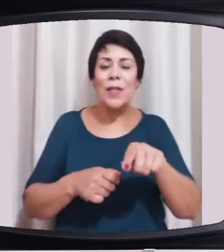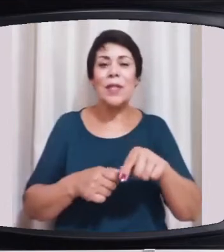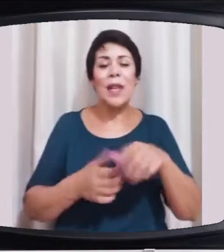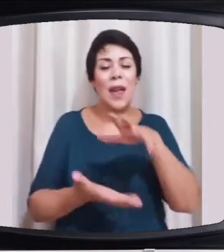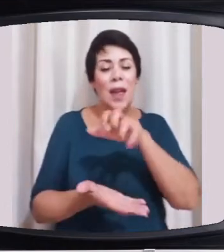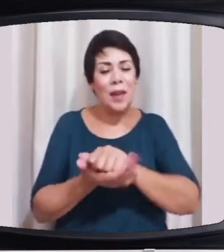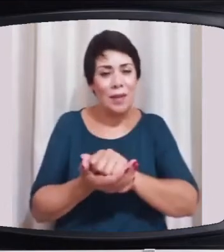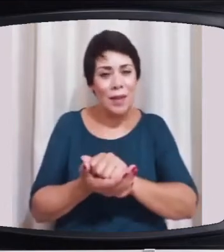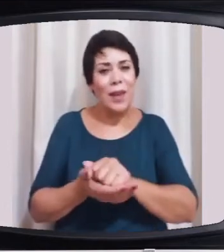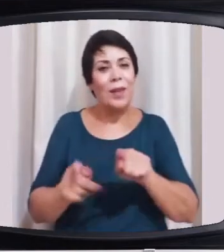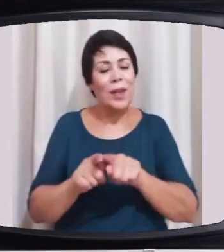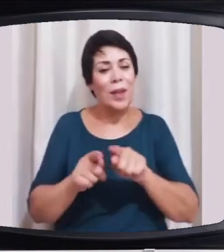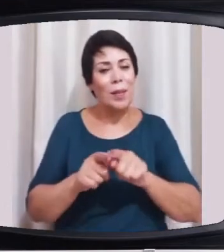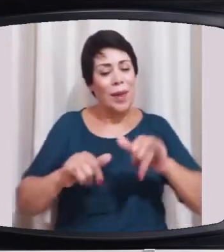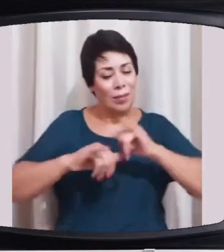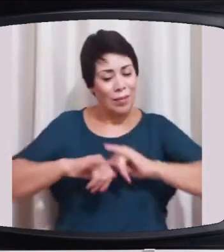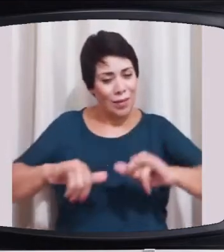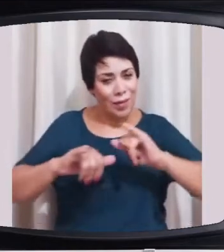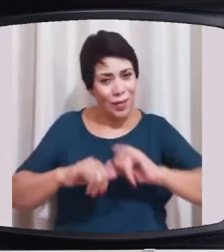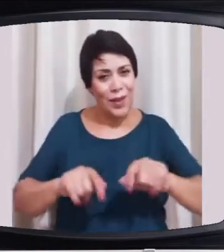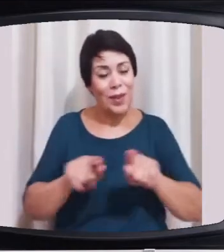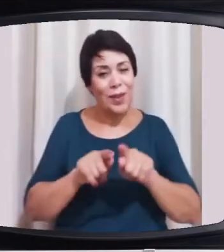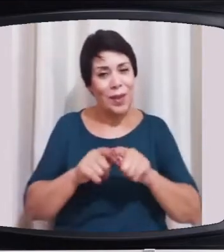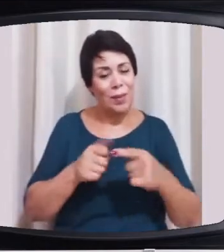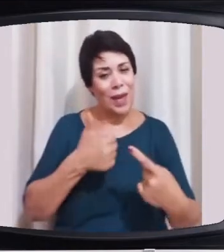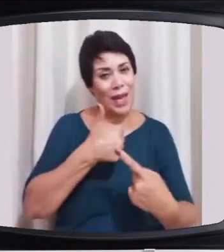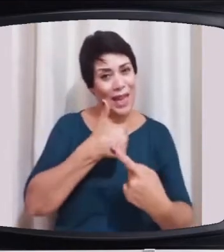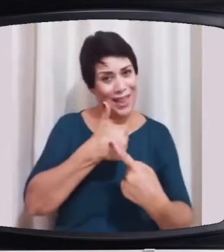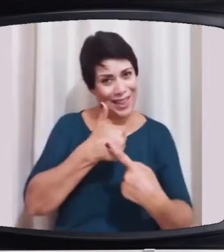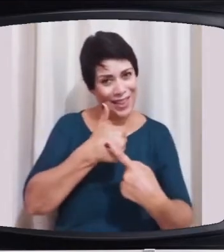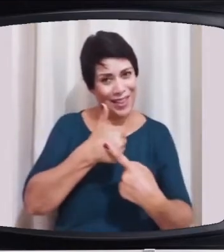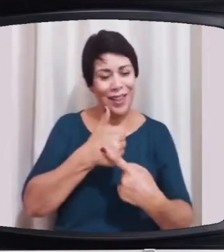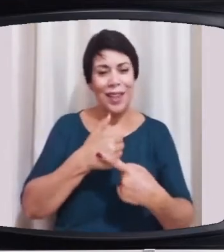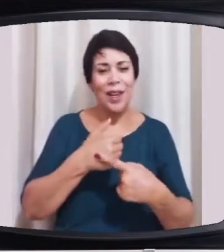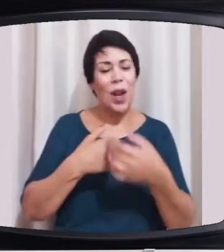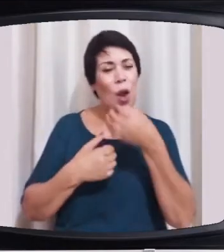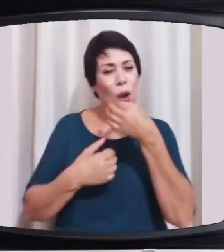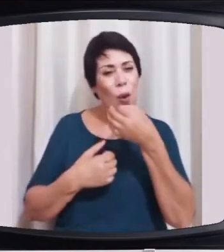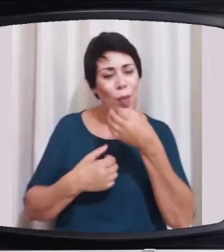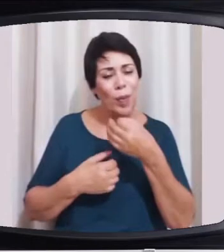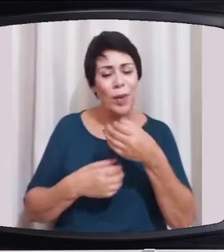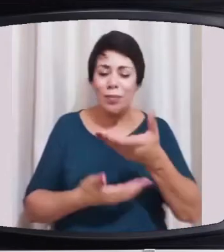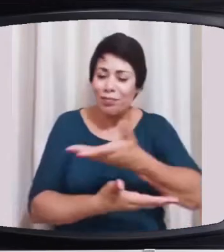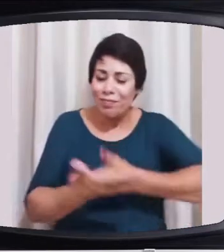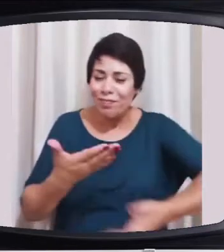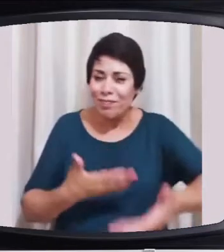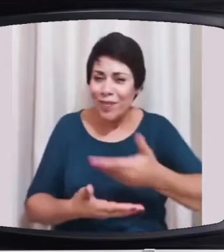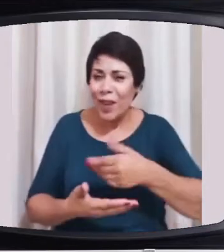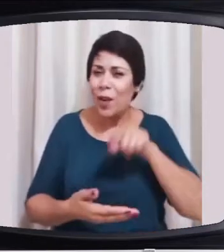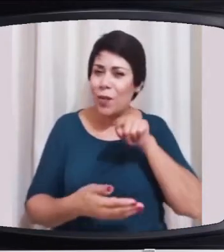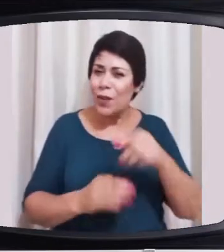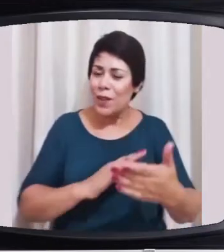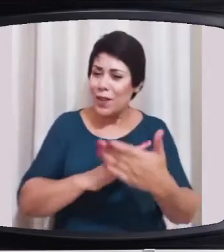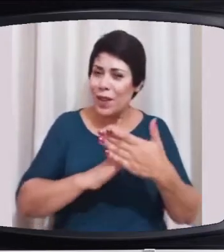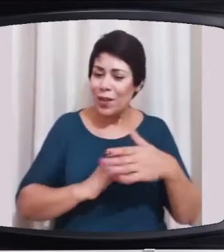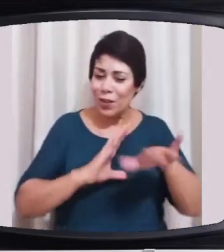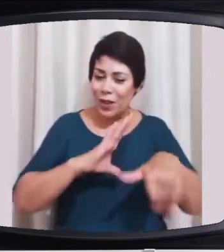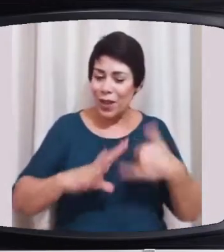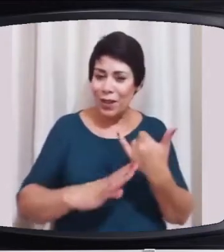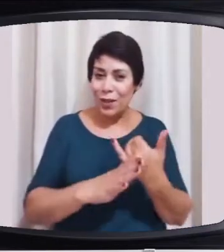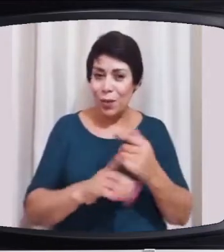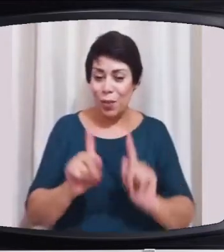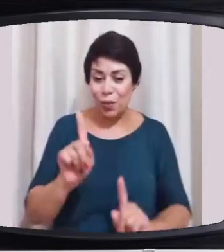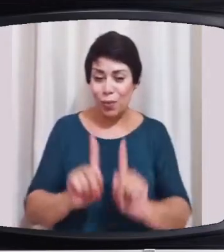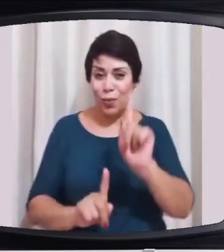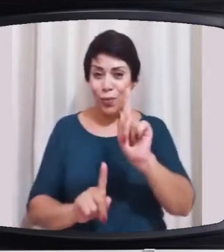se inscreva, ative as notificações, deixe seu like, comente, interaja conosco, que assim você faz o nosso canal crescer